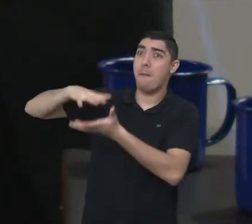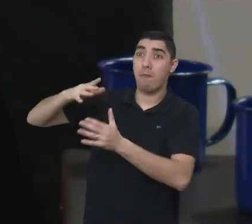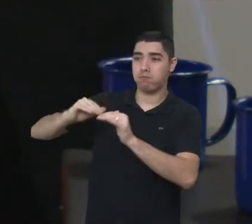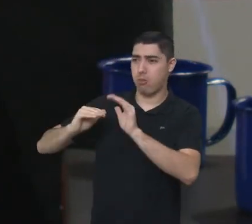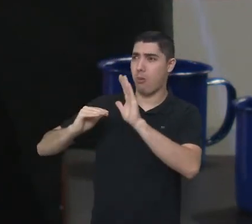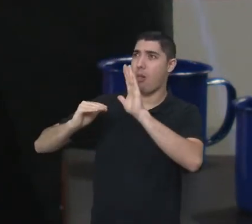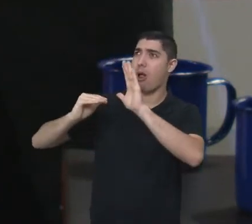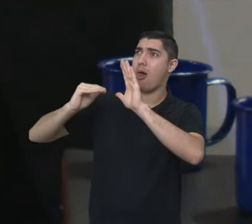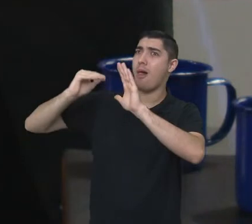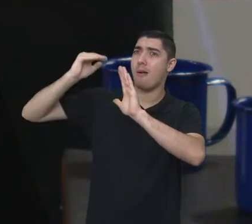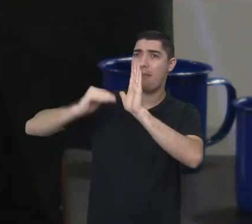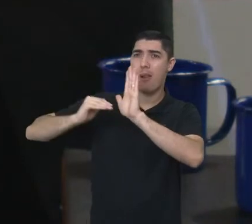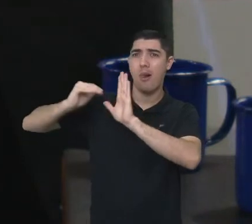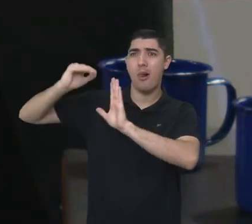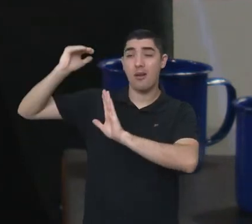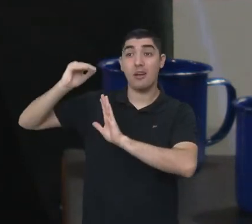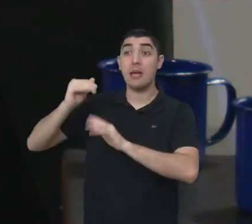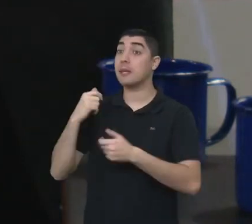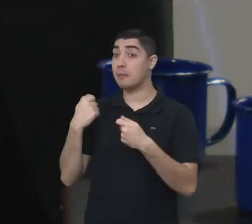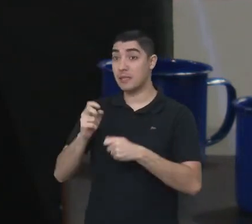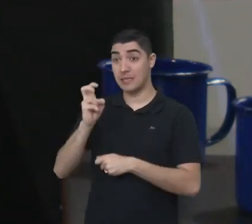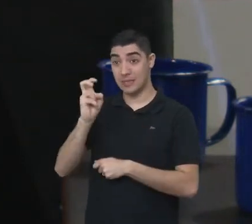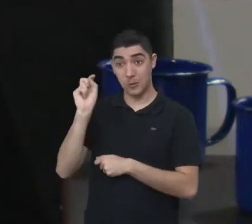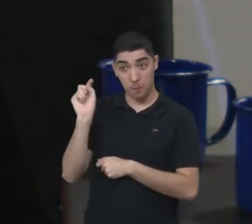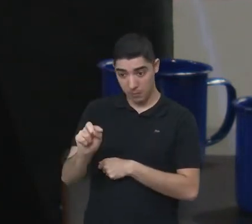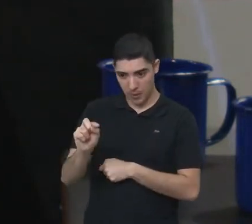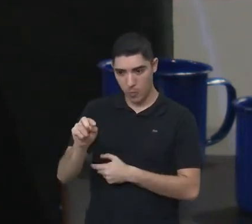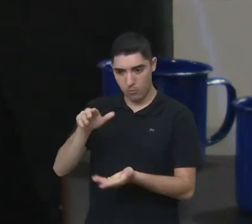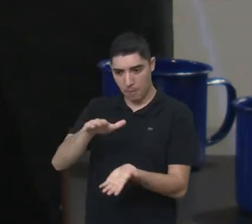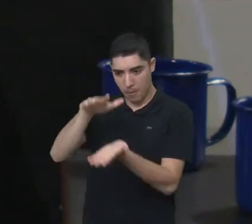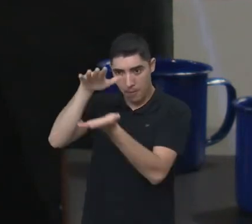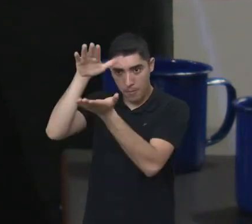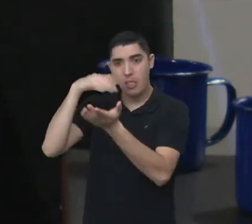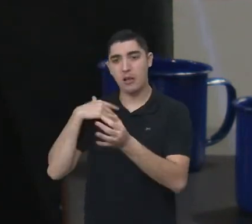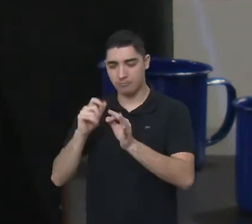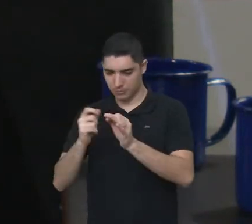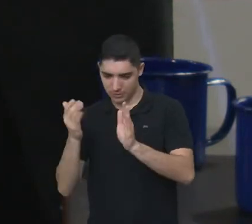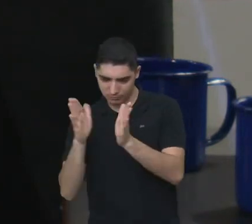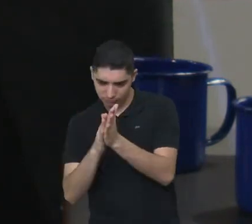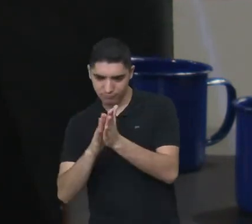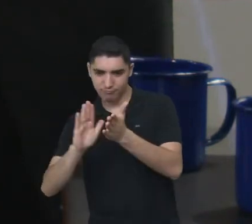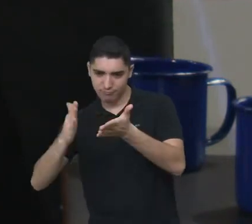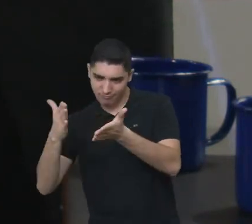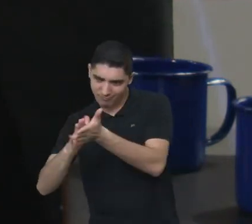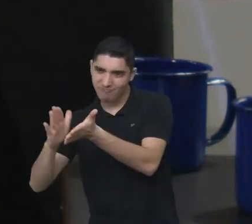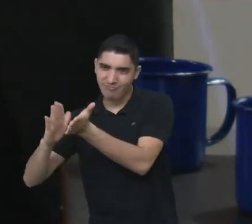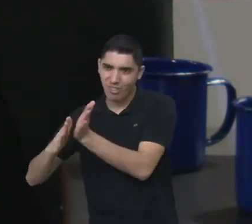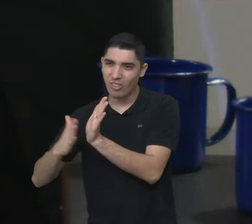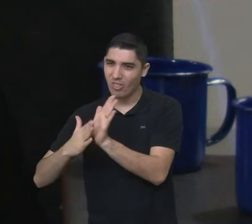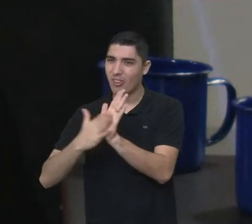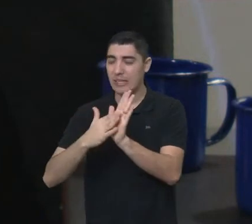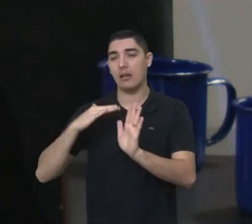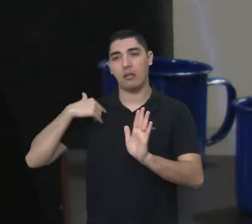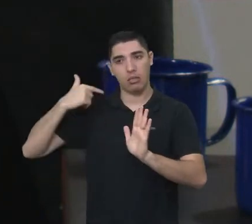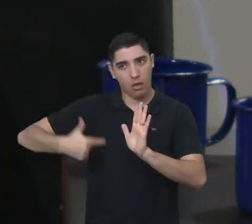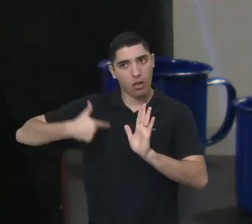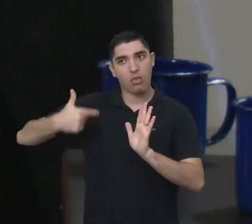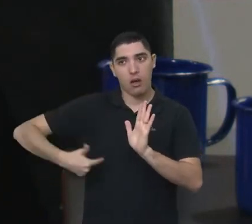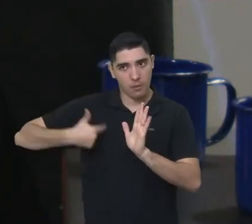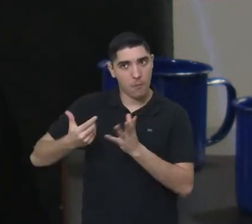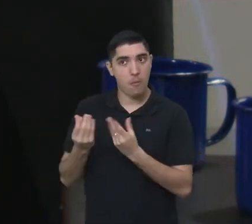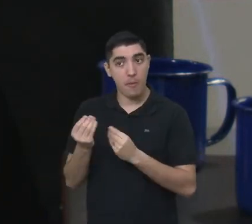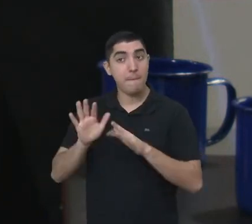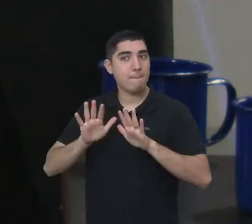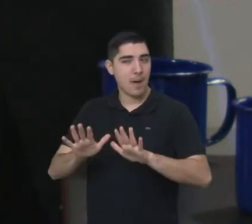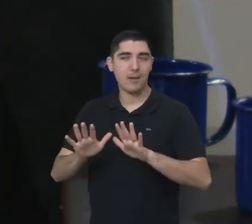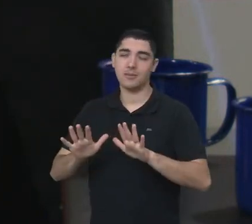eu tive que etiquetar 5.000 almofadas, uma por uma. Foi dias intensos de trabalho, mas